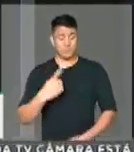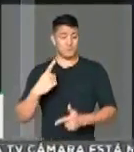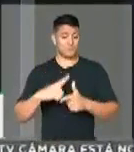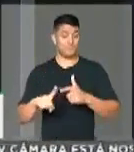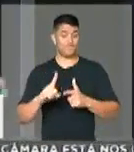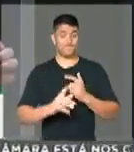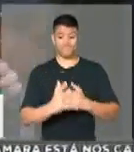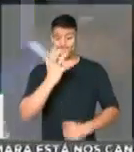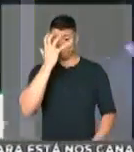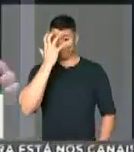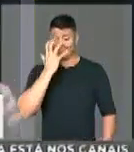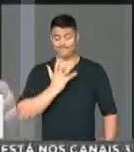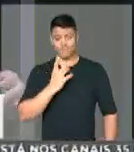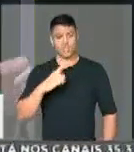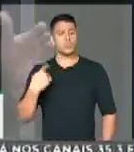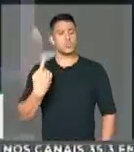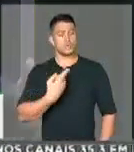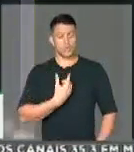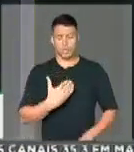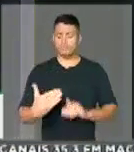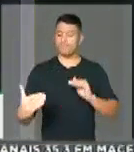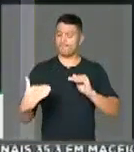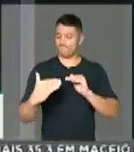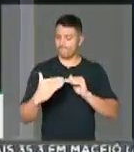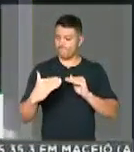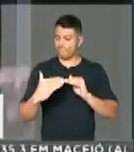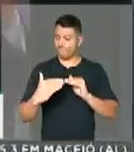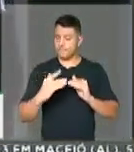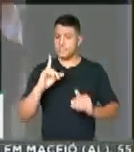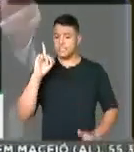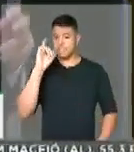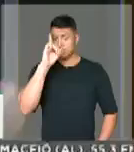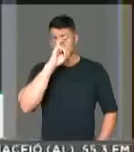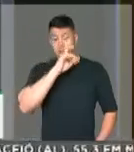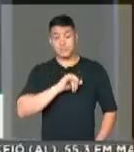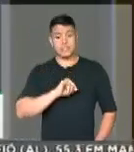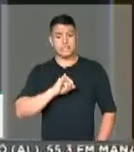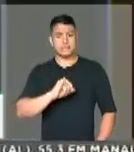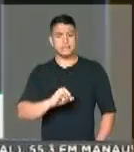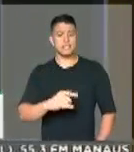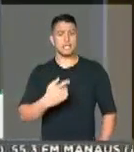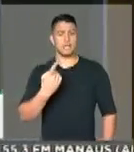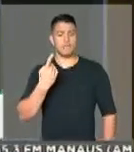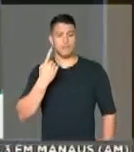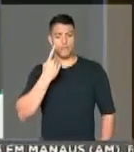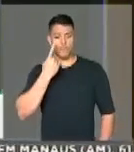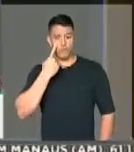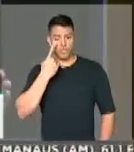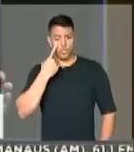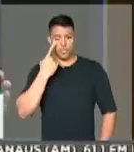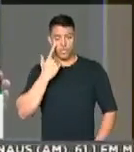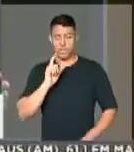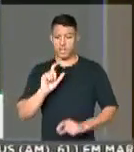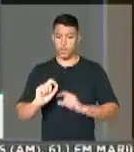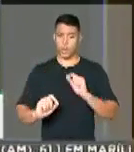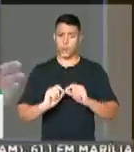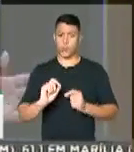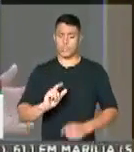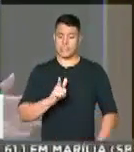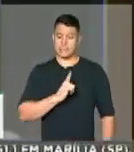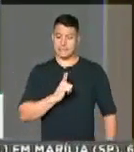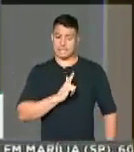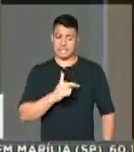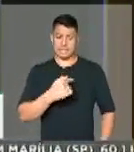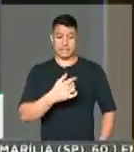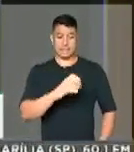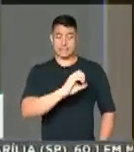há entre nós discordância em relação a esse assunto. Se você tira uma fotografia, 700 mil